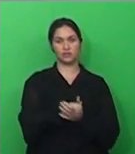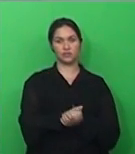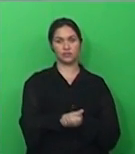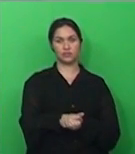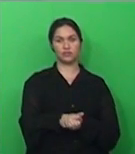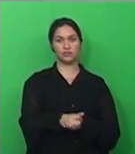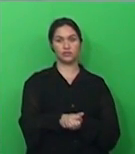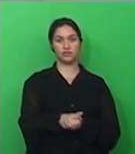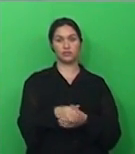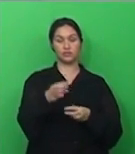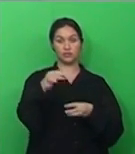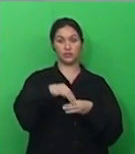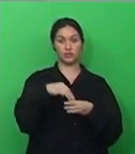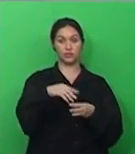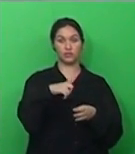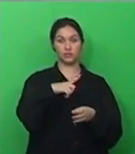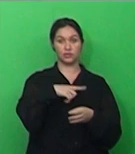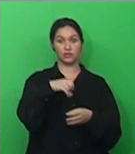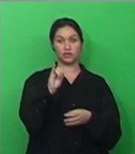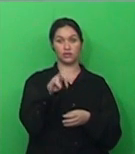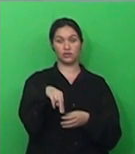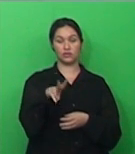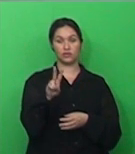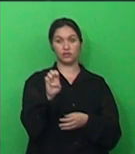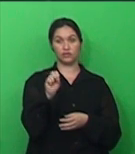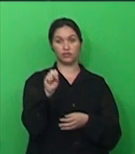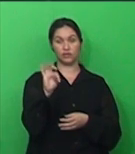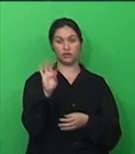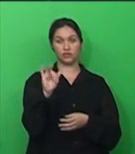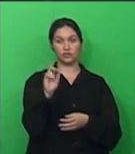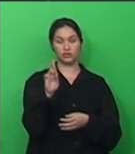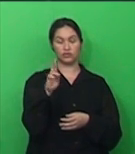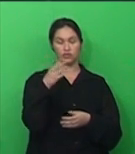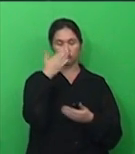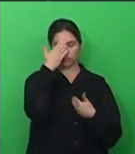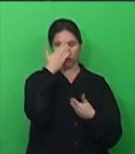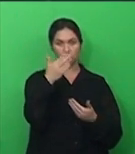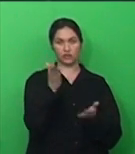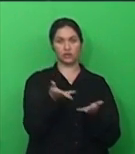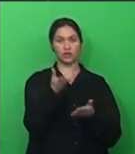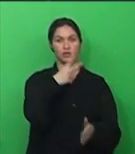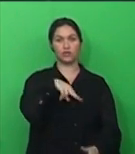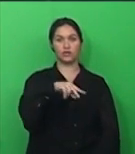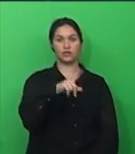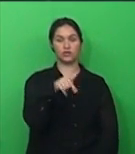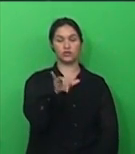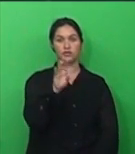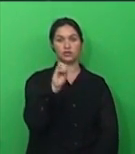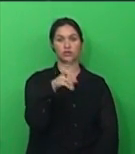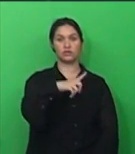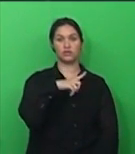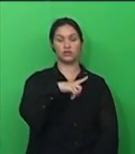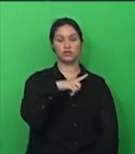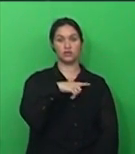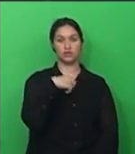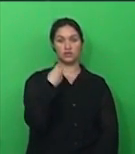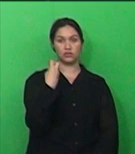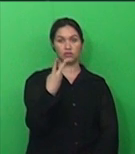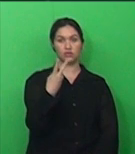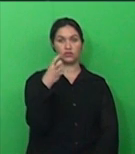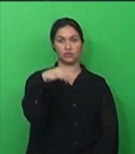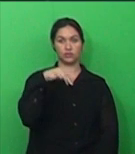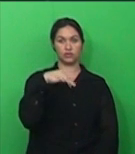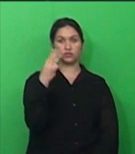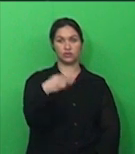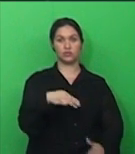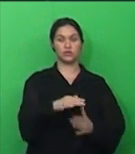E o município tem que investir nessa área. Obrigado, senhor presidente. A palavra, vereador Zairo Casagrande. Vossa Excelência dispõe de